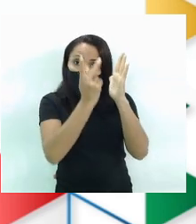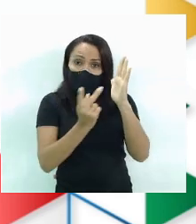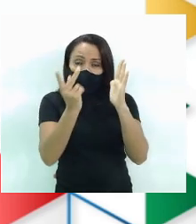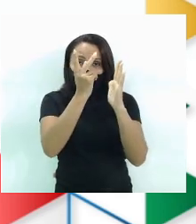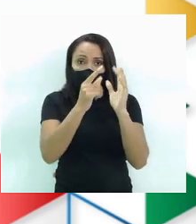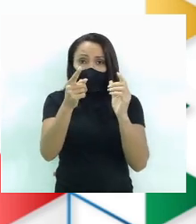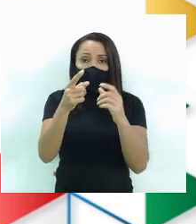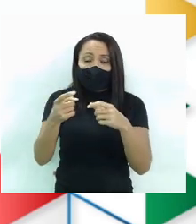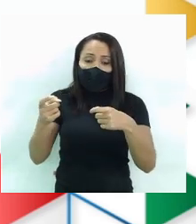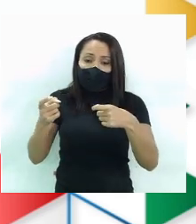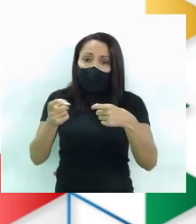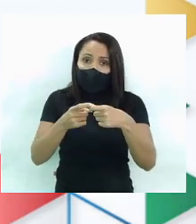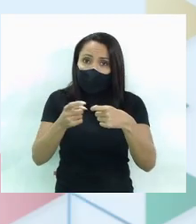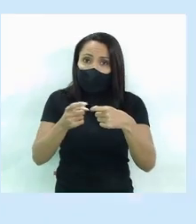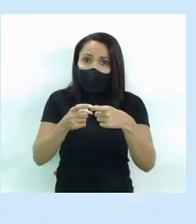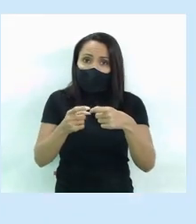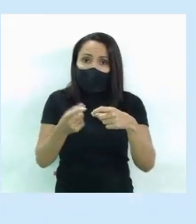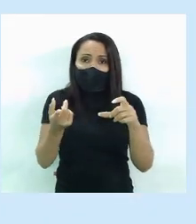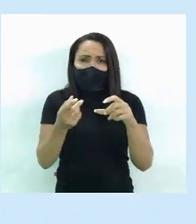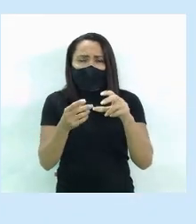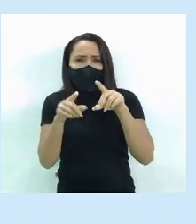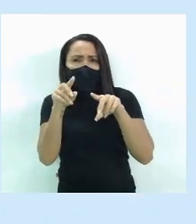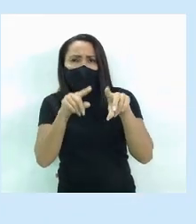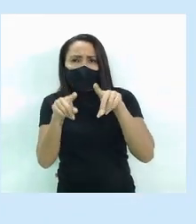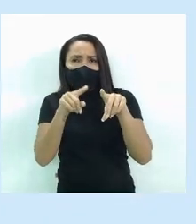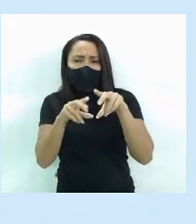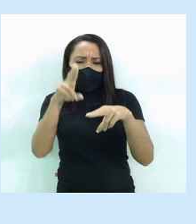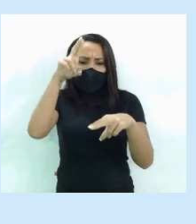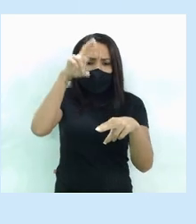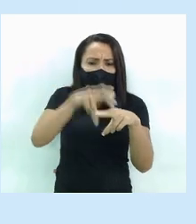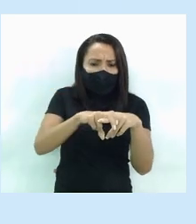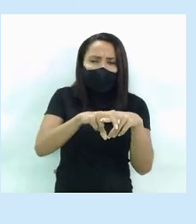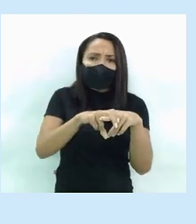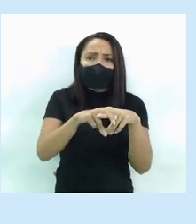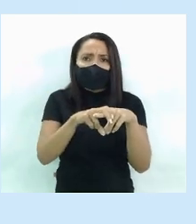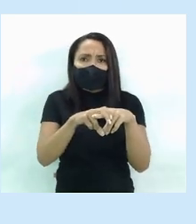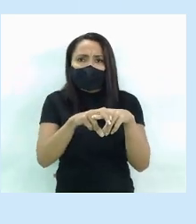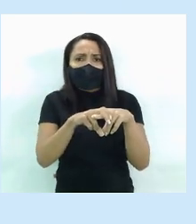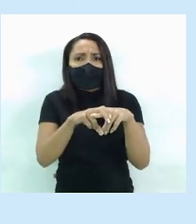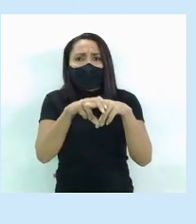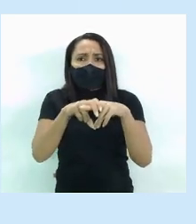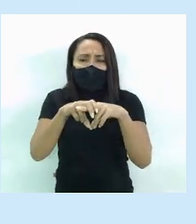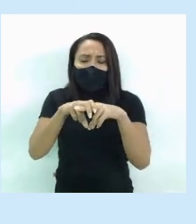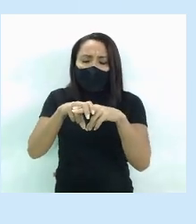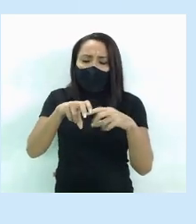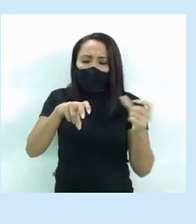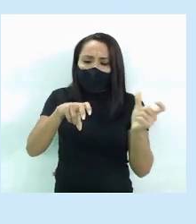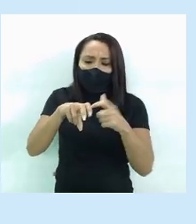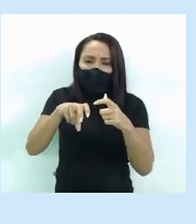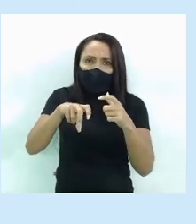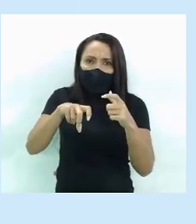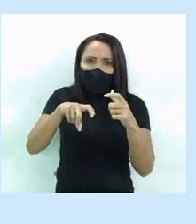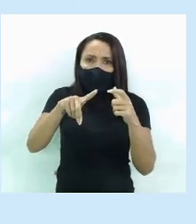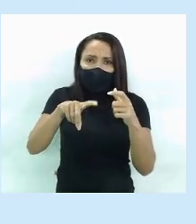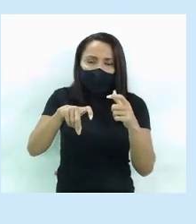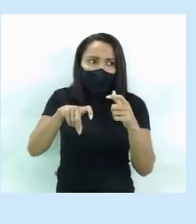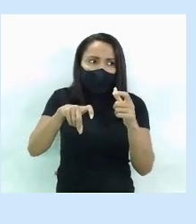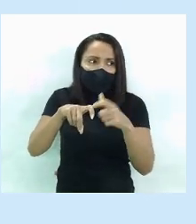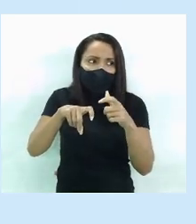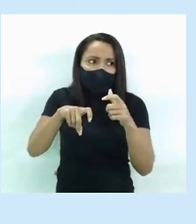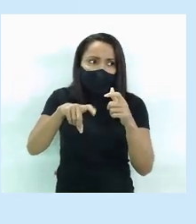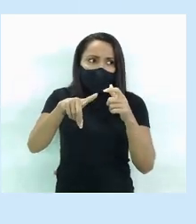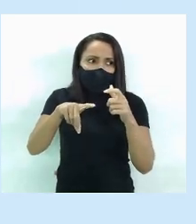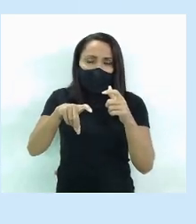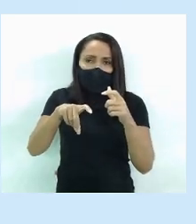está no médico, o médico vai verificar como está os seus membros inferiores e ele dá uma martela no seu joelho, o que é que faz com o seu pé? Vai